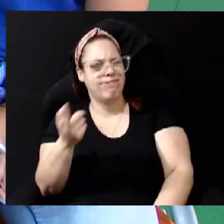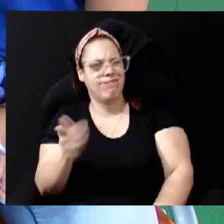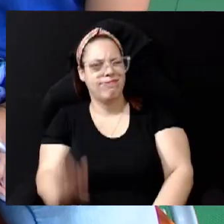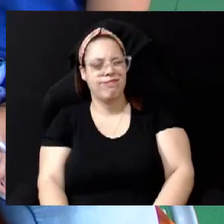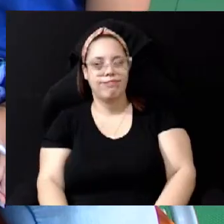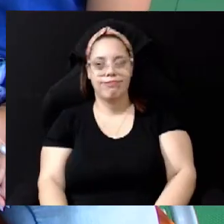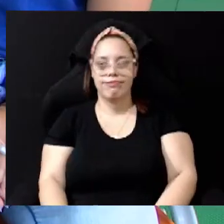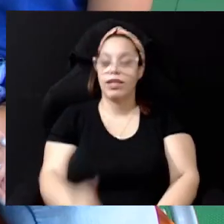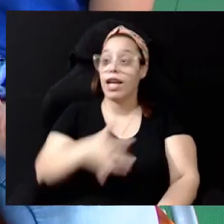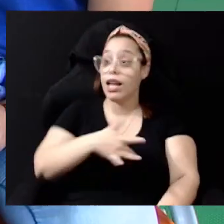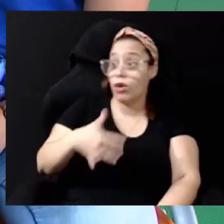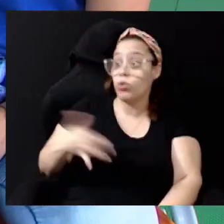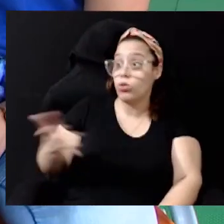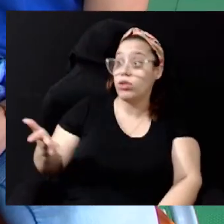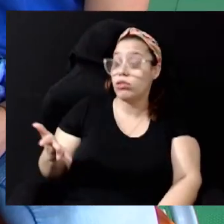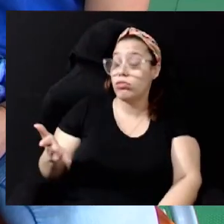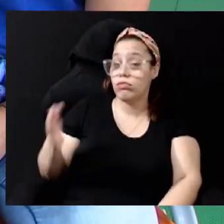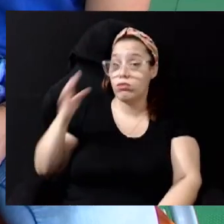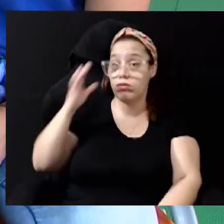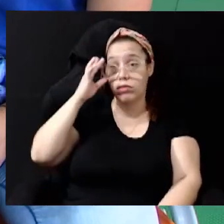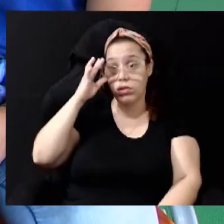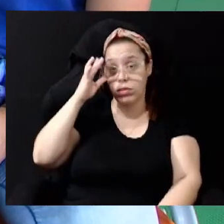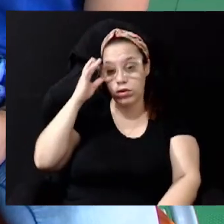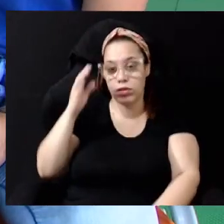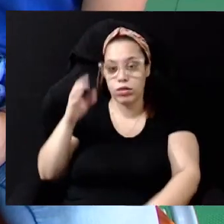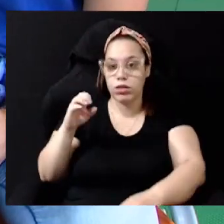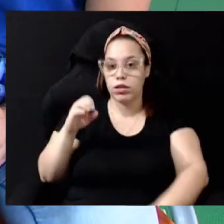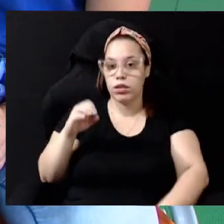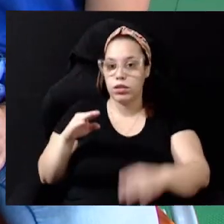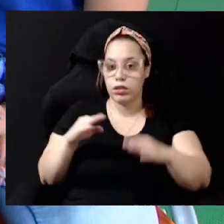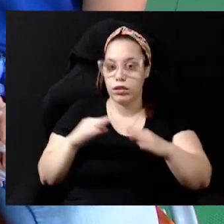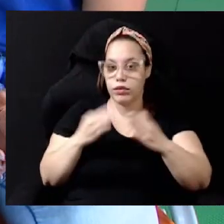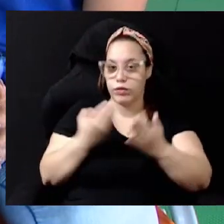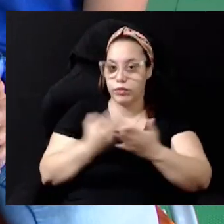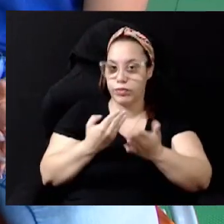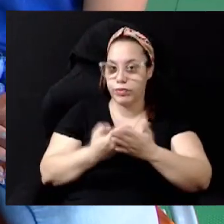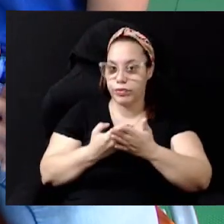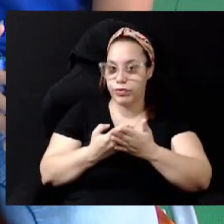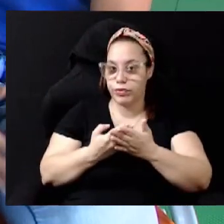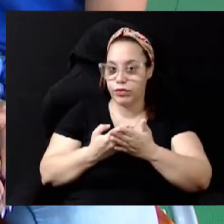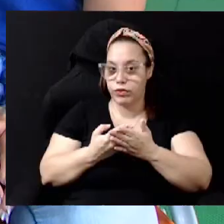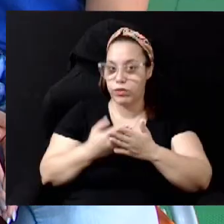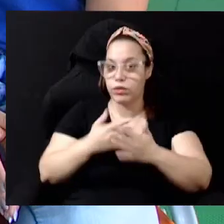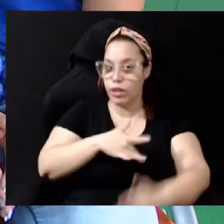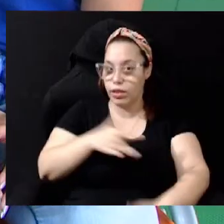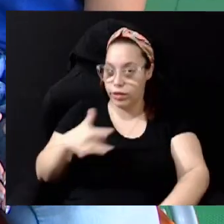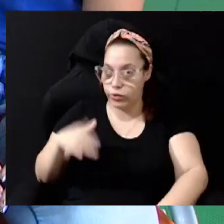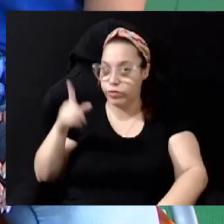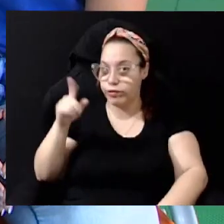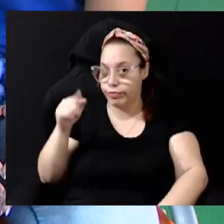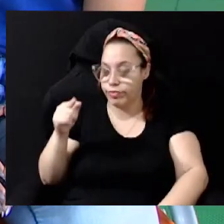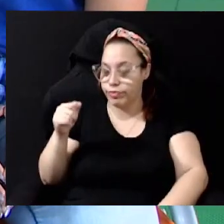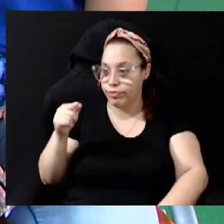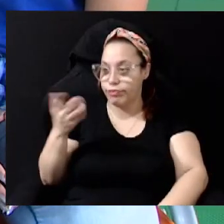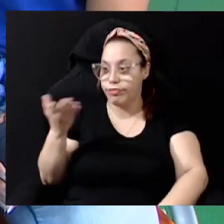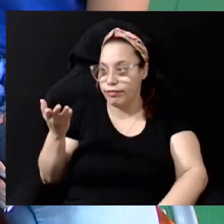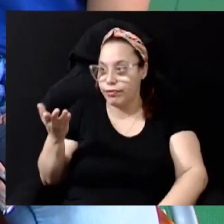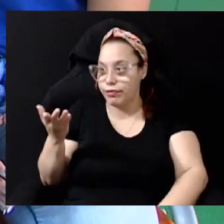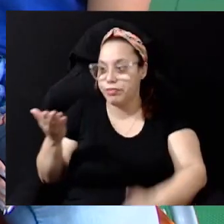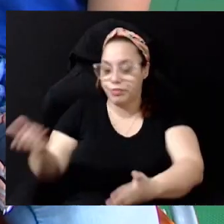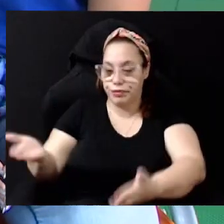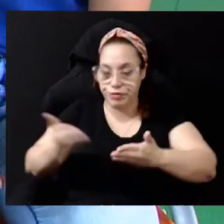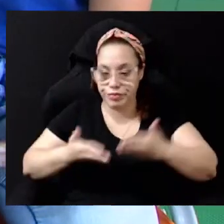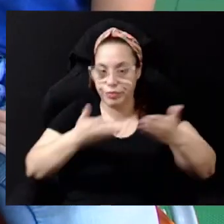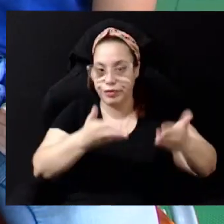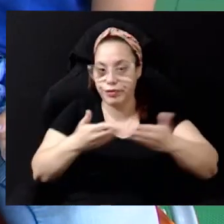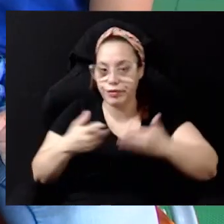né? Fundamental, Fernanda? é a parte da saúde, né? Então, a nossa área da educação física, muitos esquecem que é da área da saúde. Então,